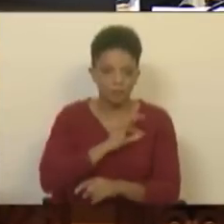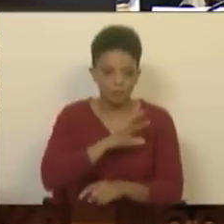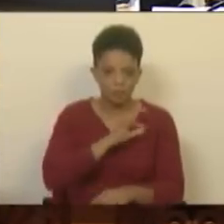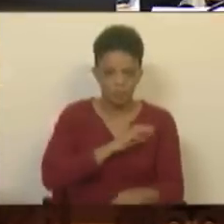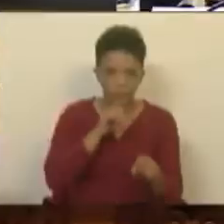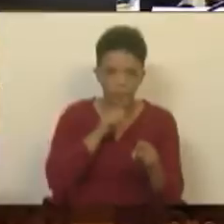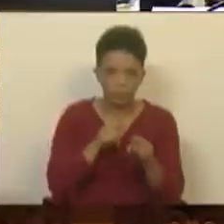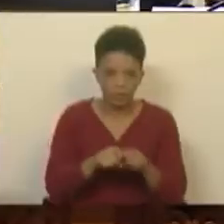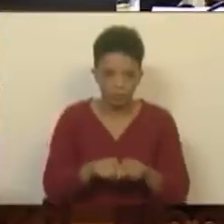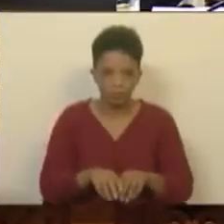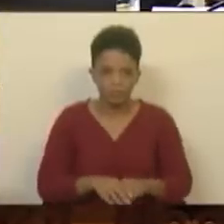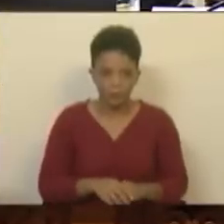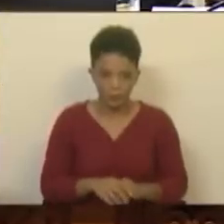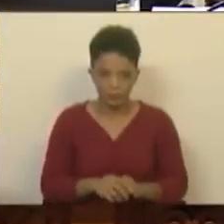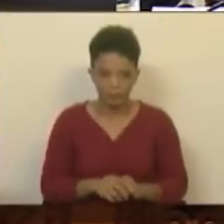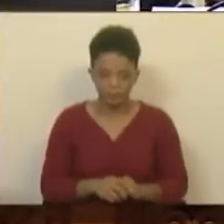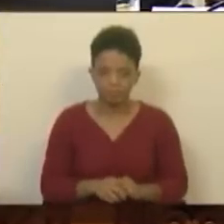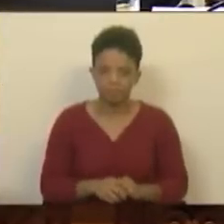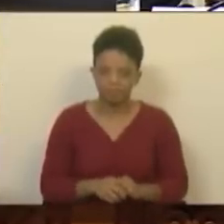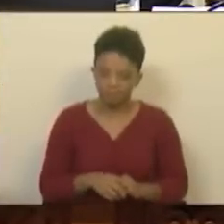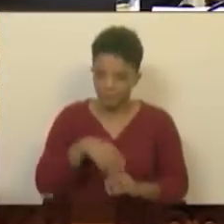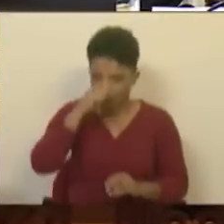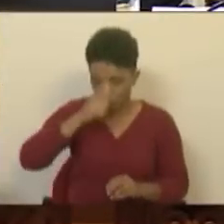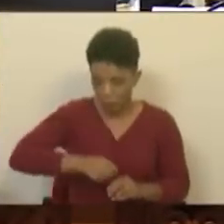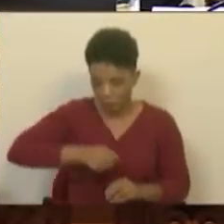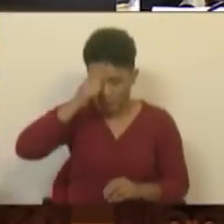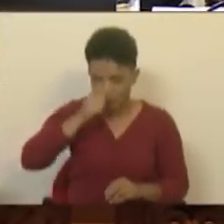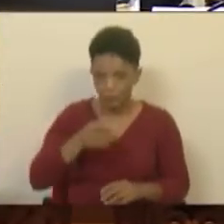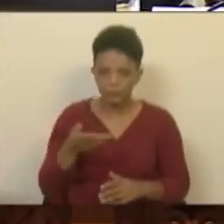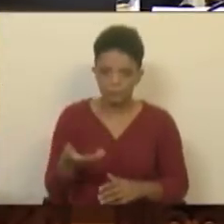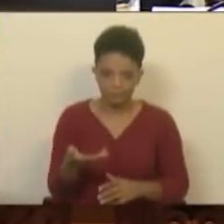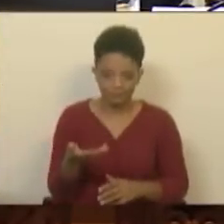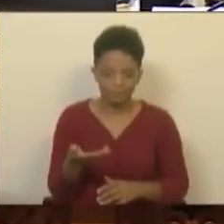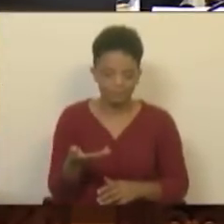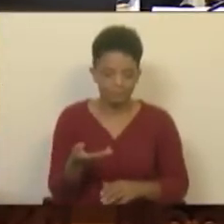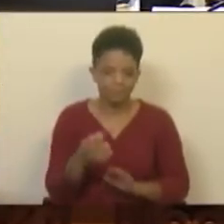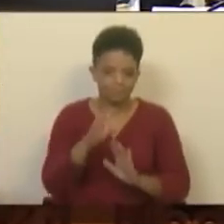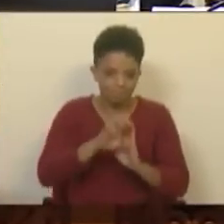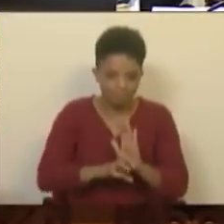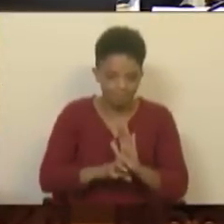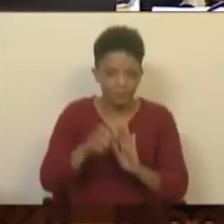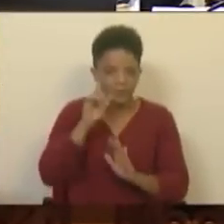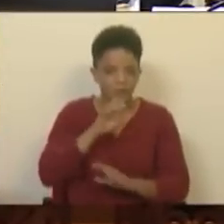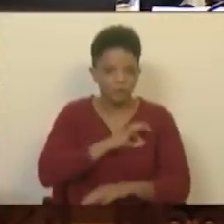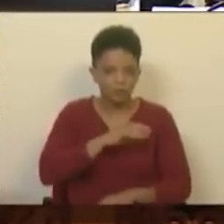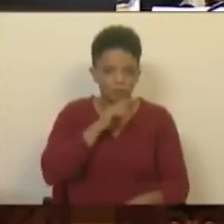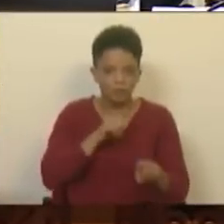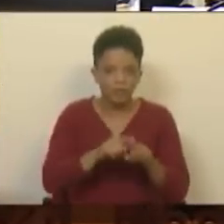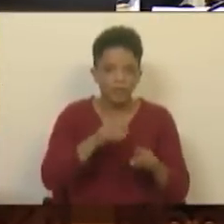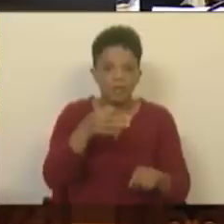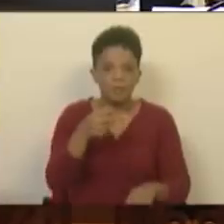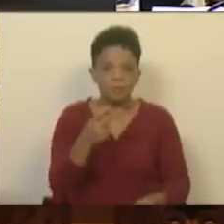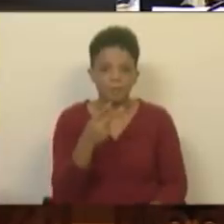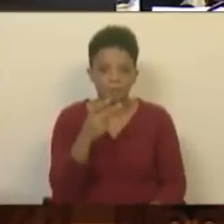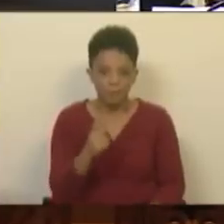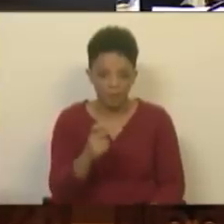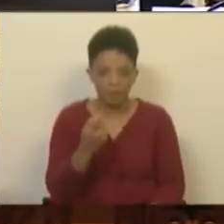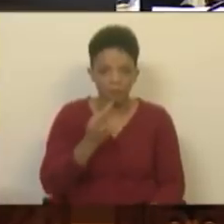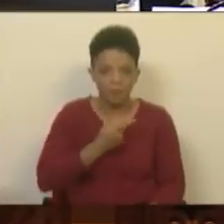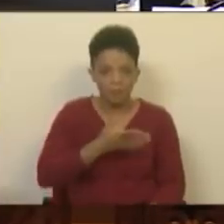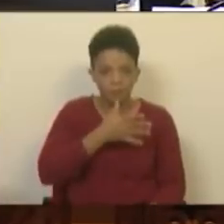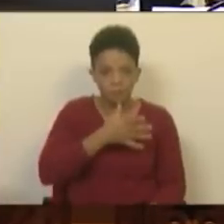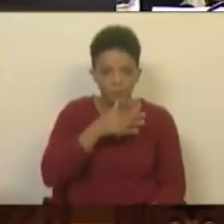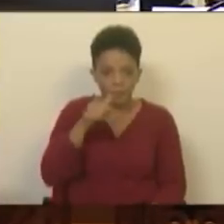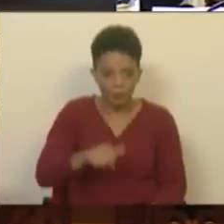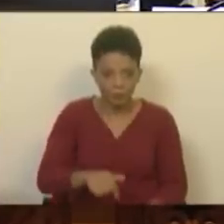senhores e aos seus deputados o máximo respeito pelas condições é que a senhora deputada Paula Santos obrigado a